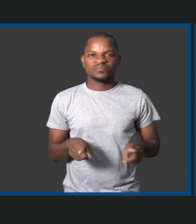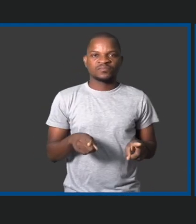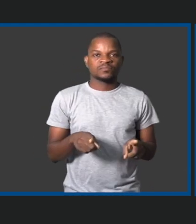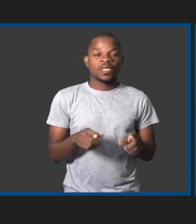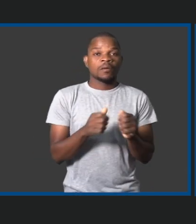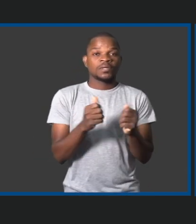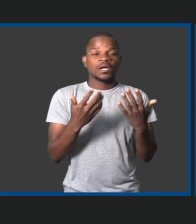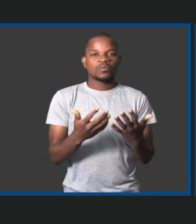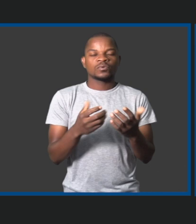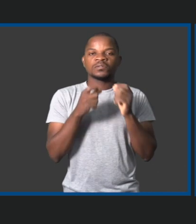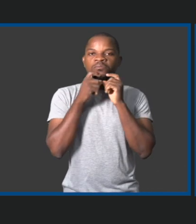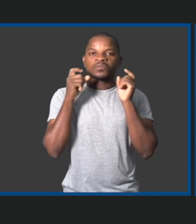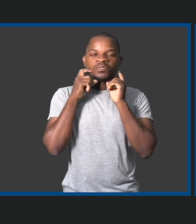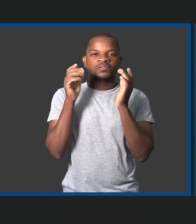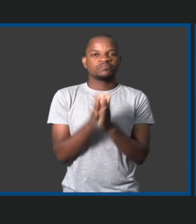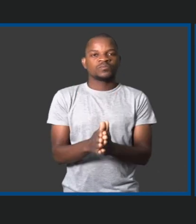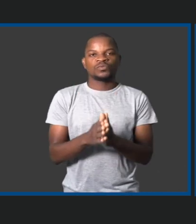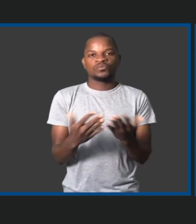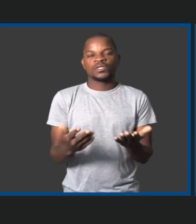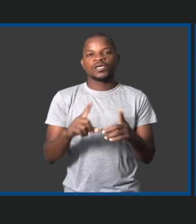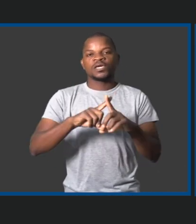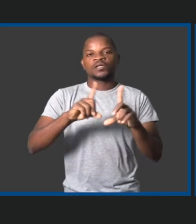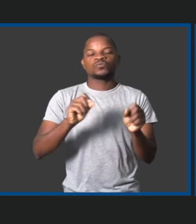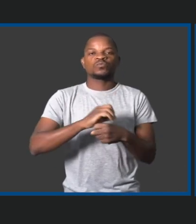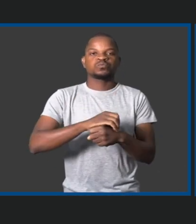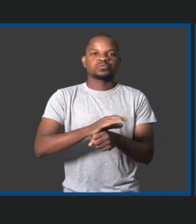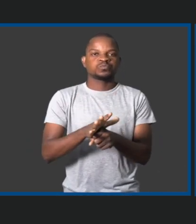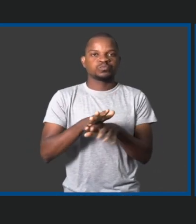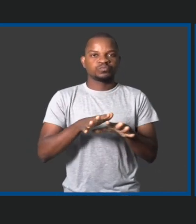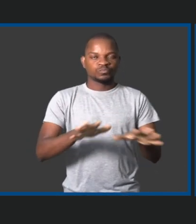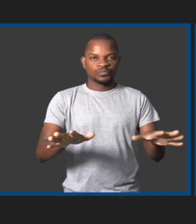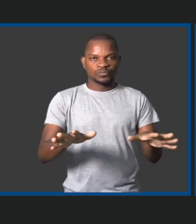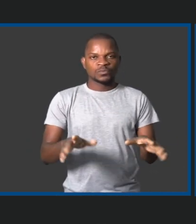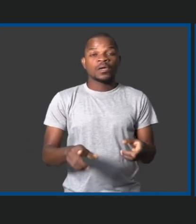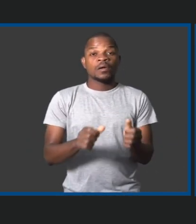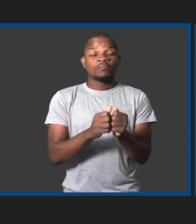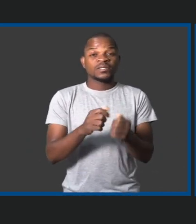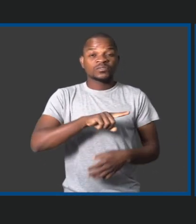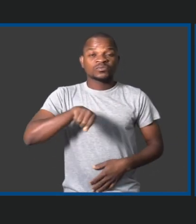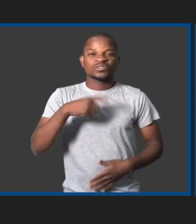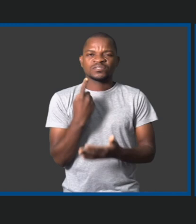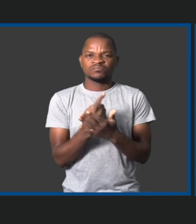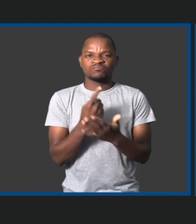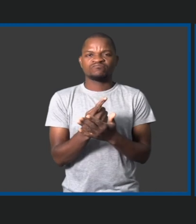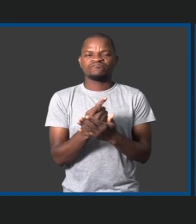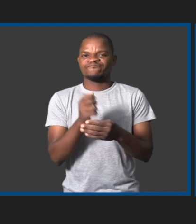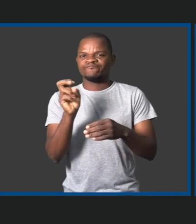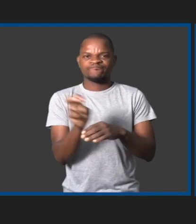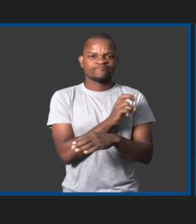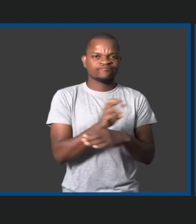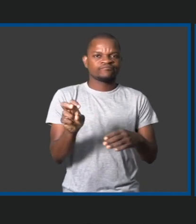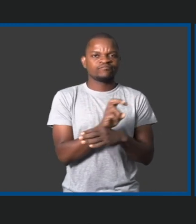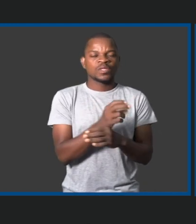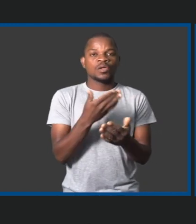testamos, deram negativos. No momento, não temos casos positivos. A situação é de